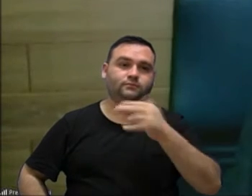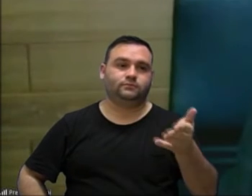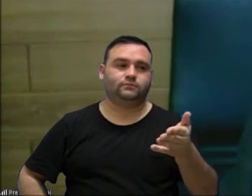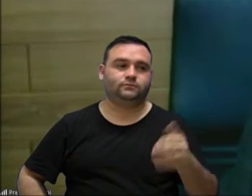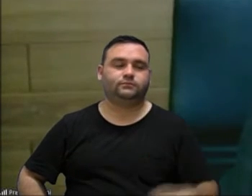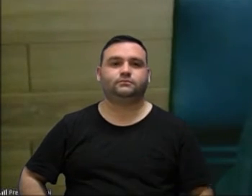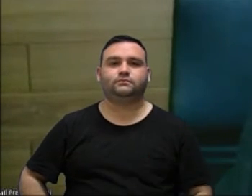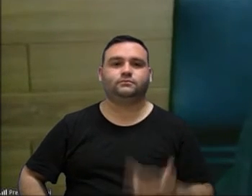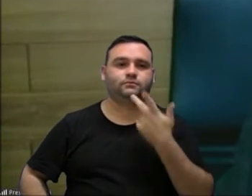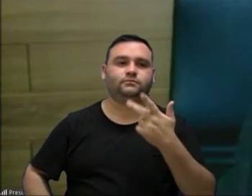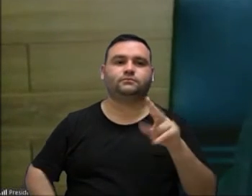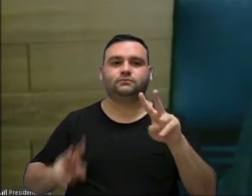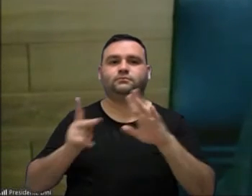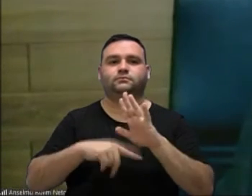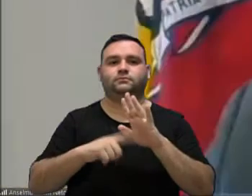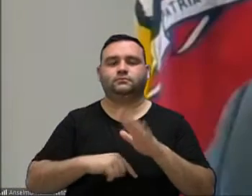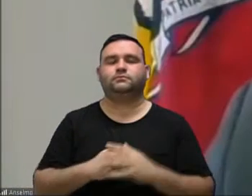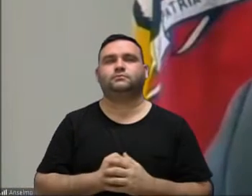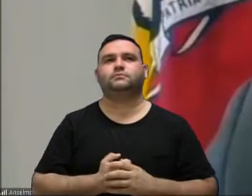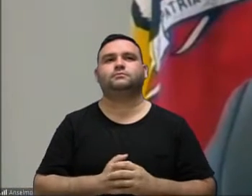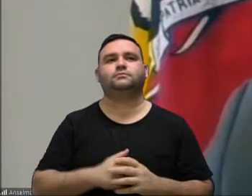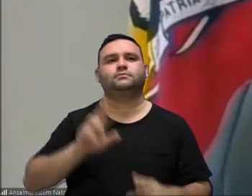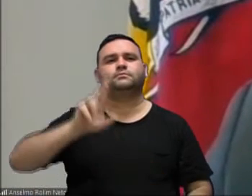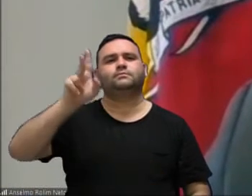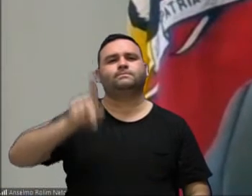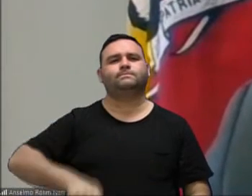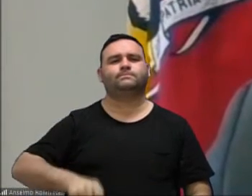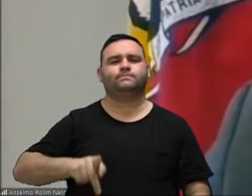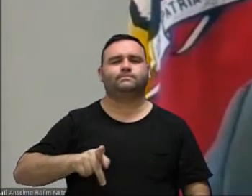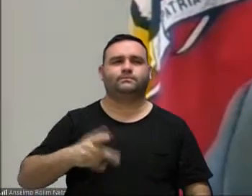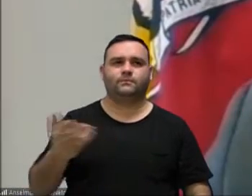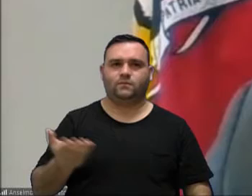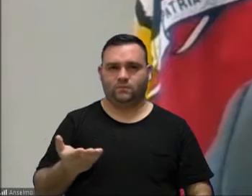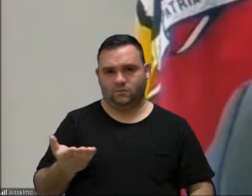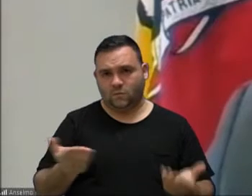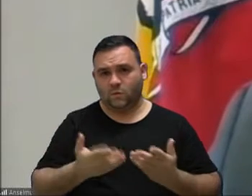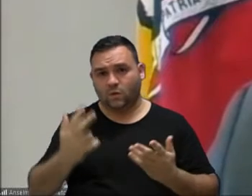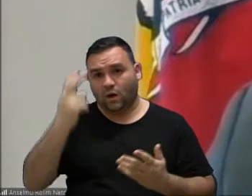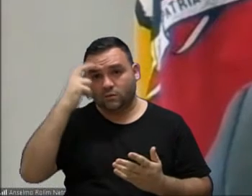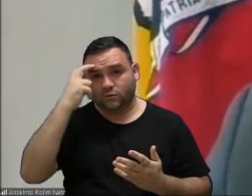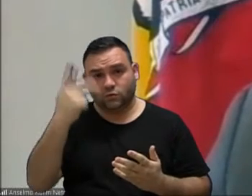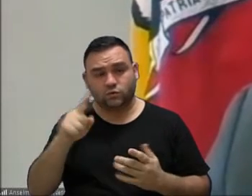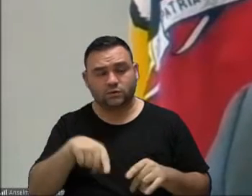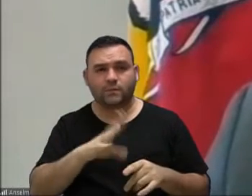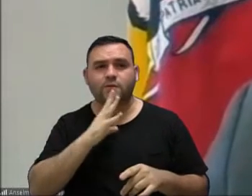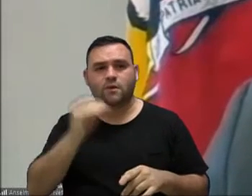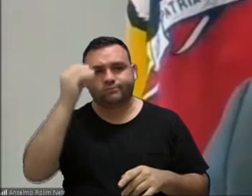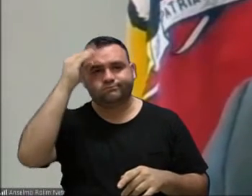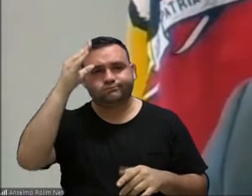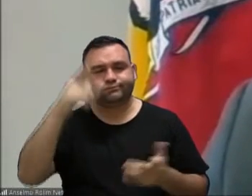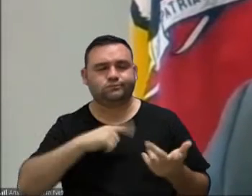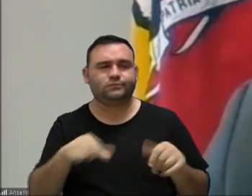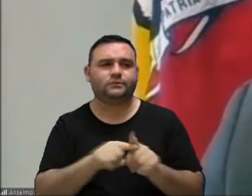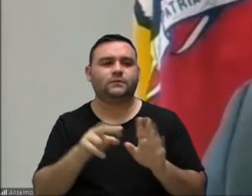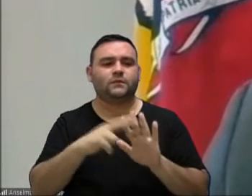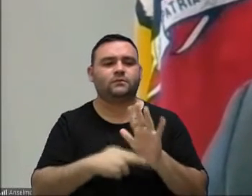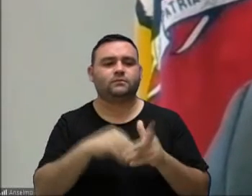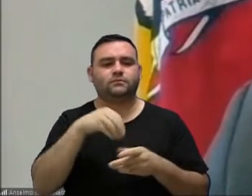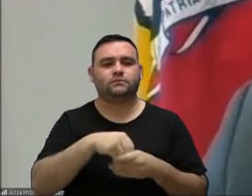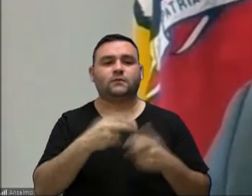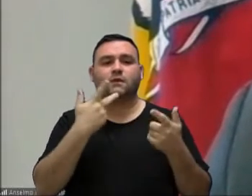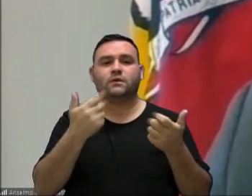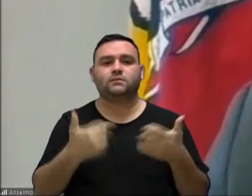só para Marinho falar sobre o projeto senhor presidente em que pese a vossa sabedoria o vosso conhecimento o regimento